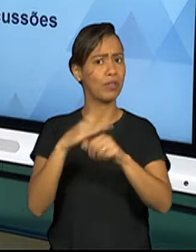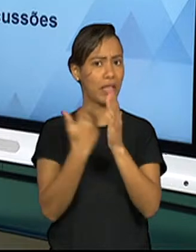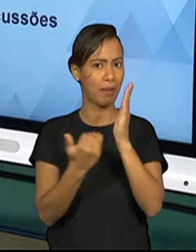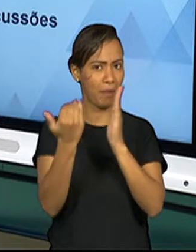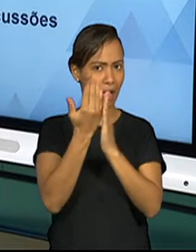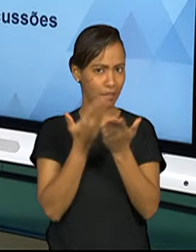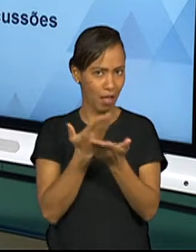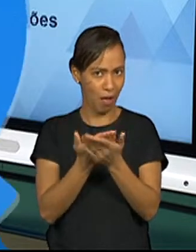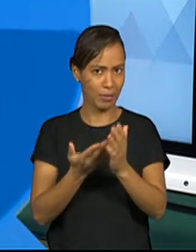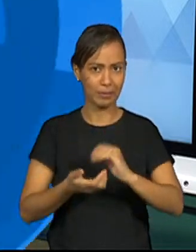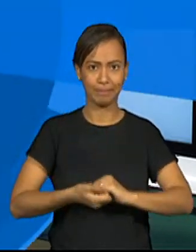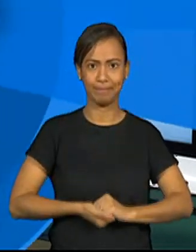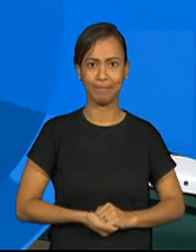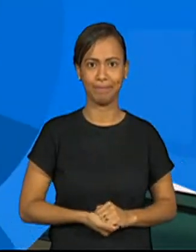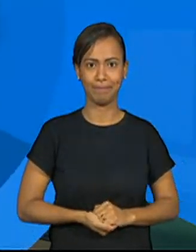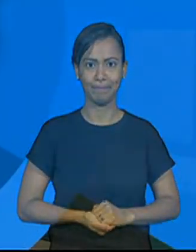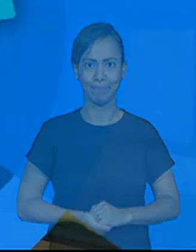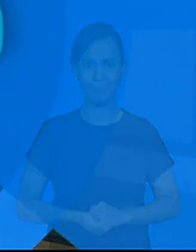nas próximas aulas.